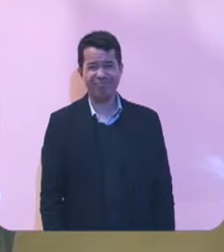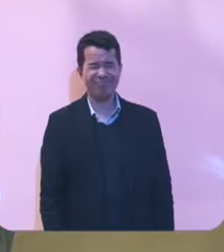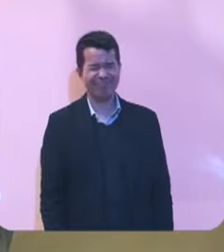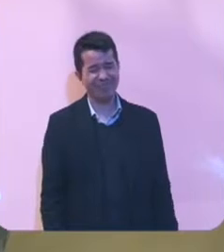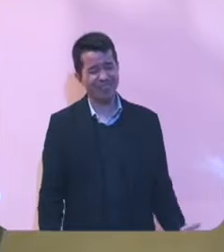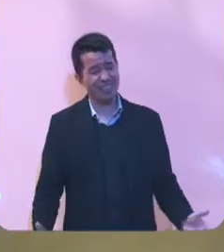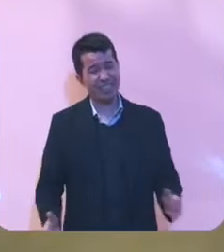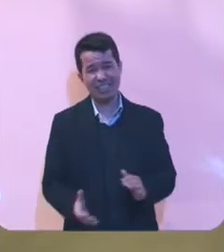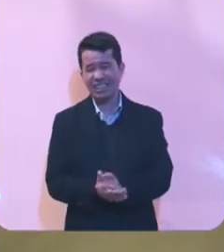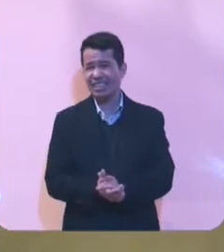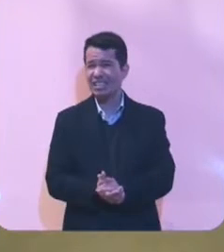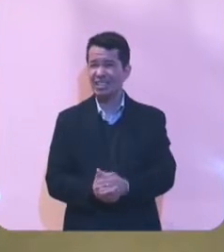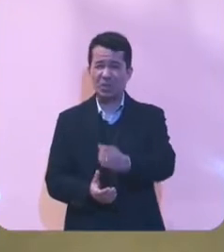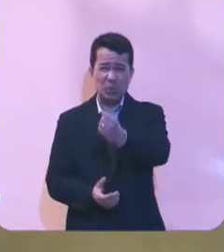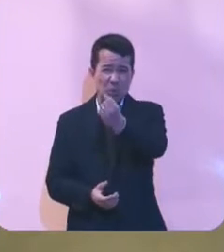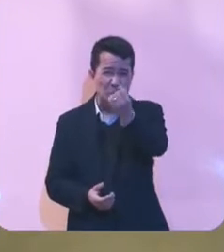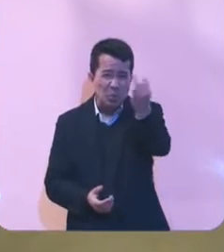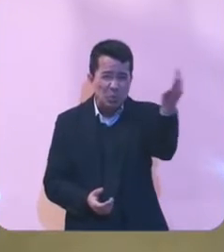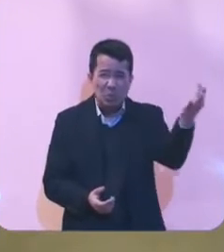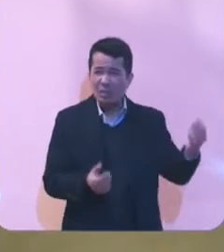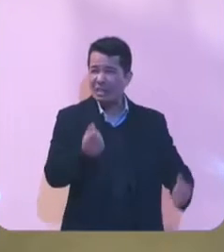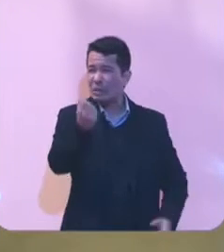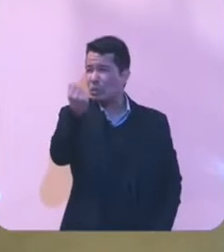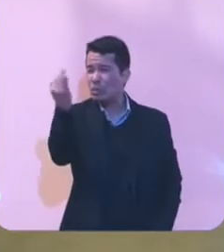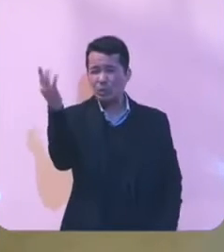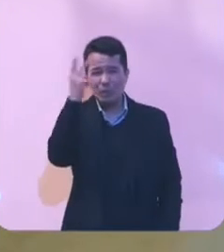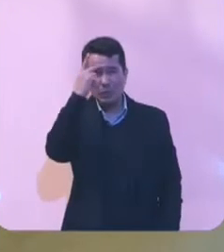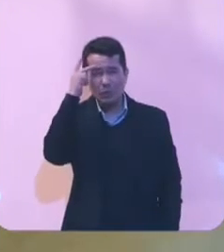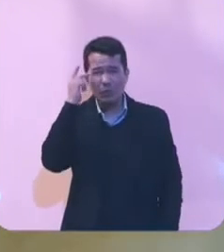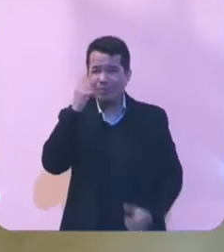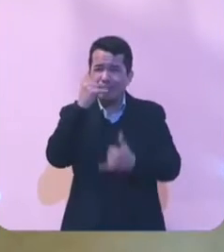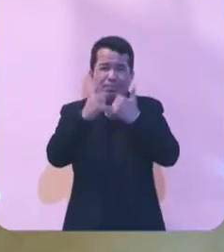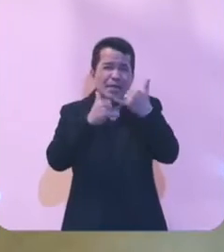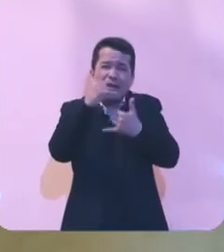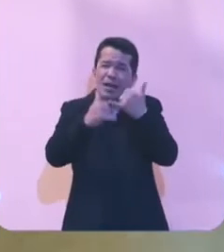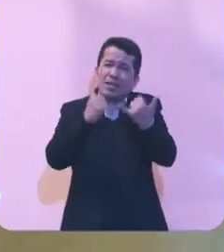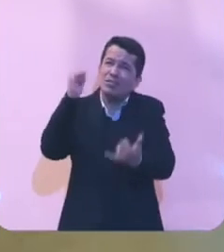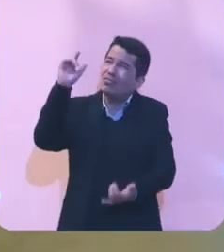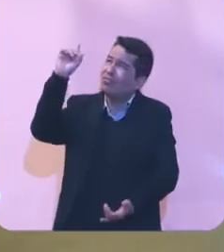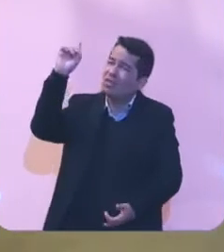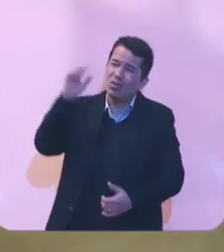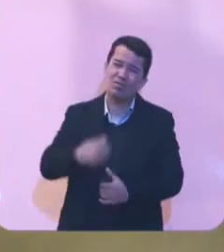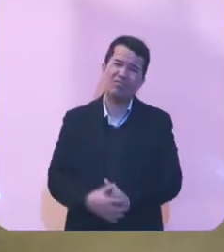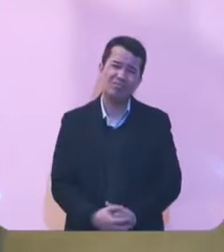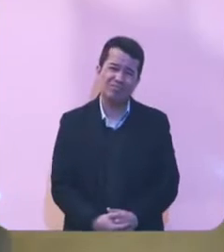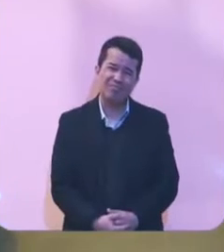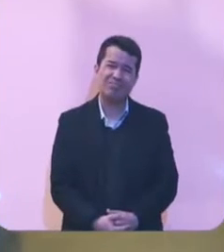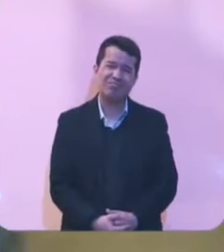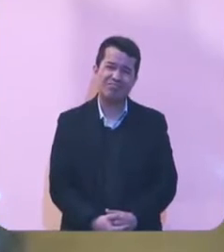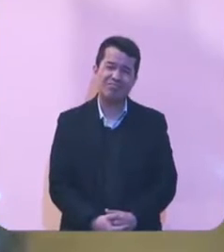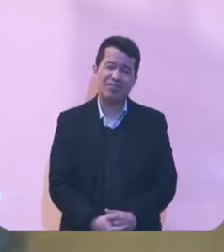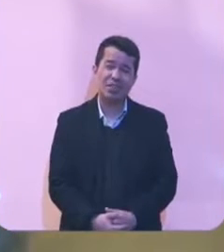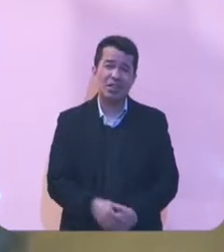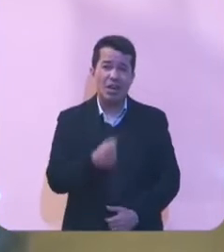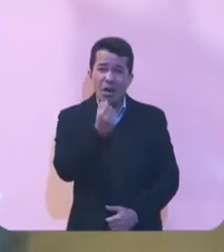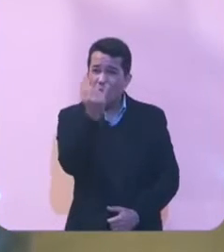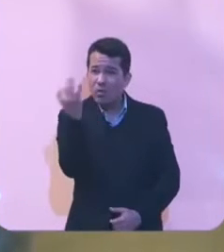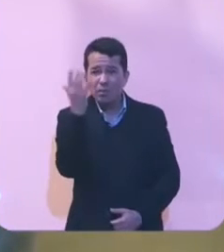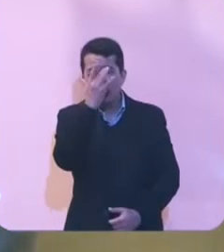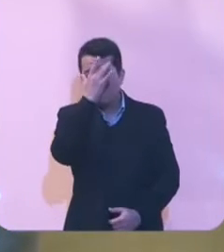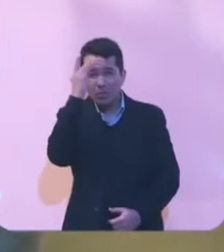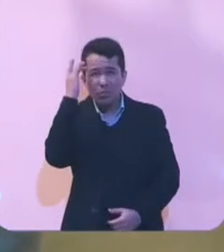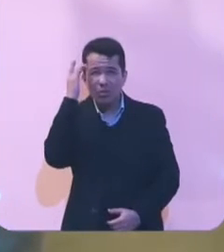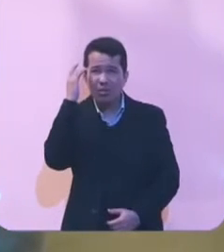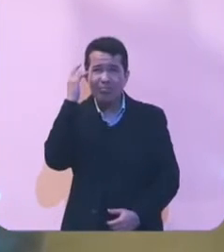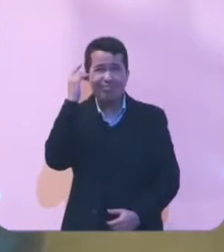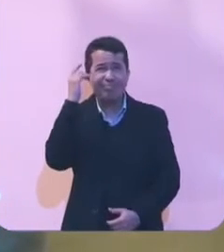espirituais. Às vezes a gente não tem a dimensão da seriedade das coisas espirituais.